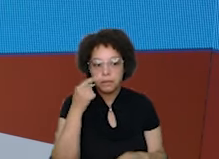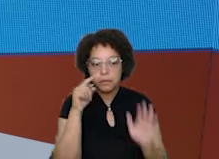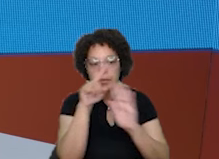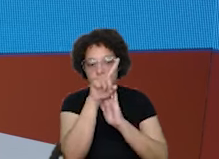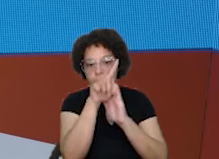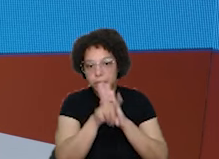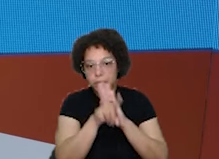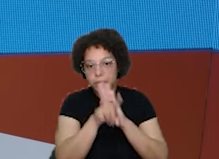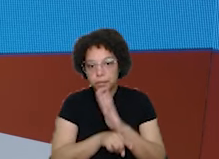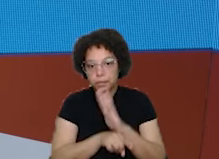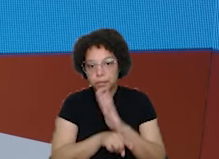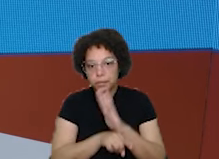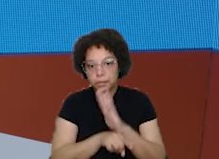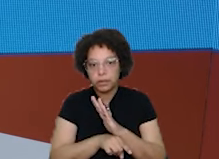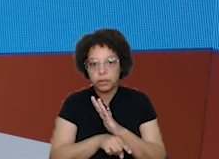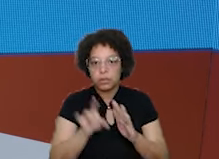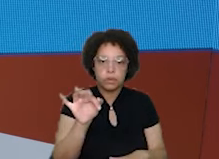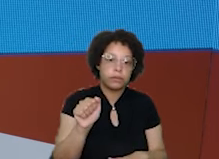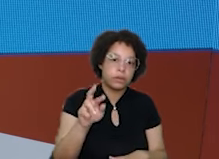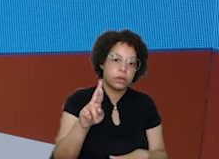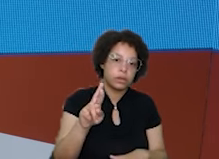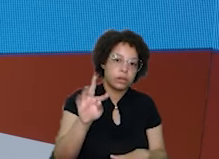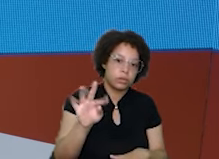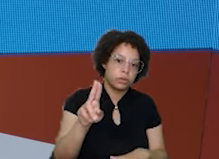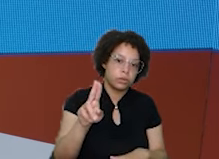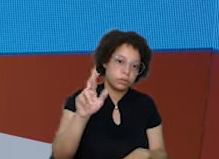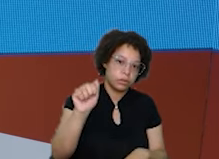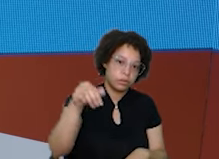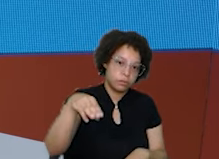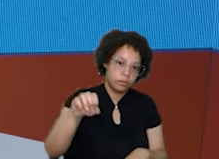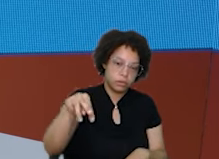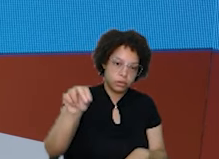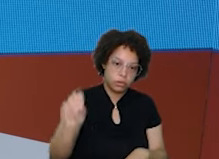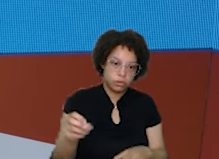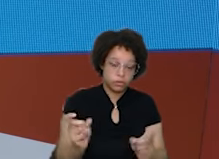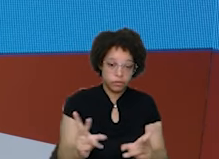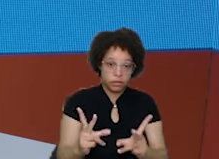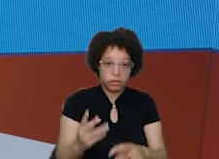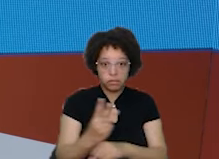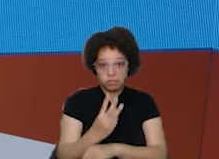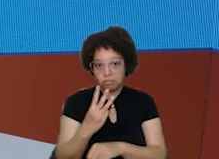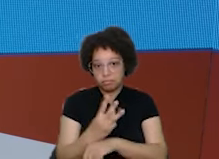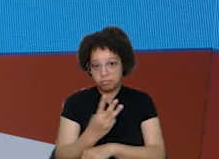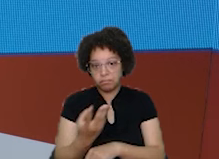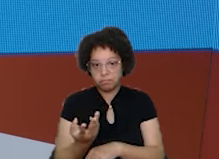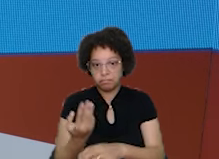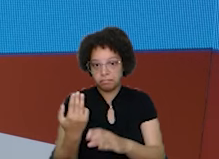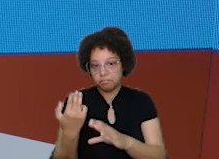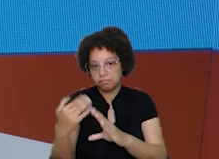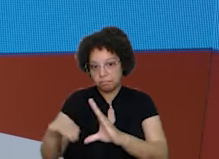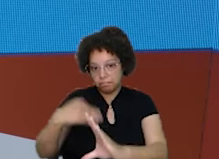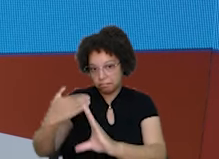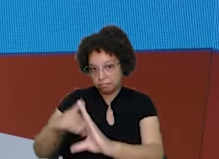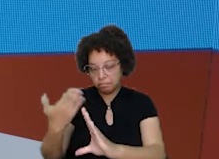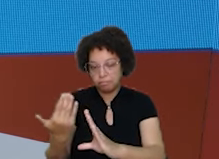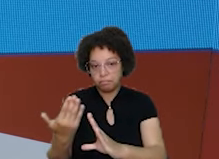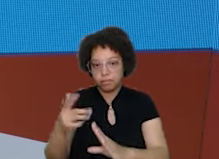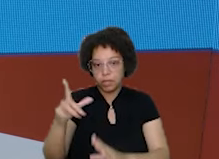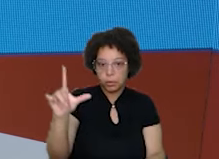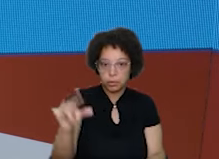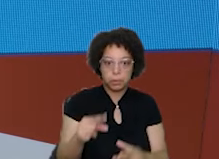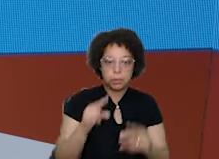É só o faturamento é a venda é uma visita é ligação no WhatsApp é mensagem recebida é redução